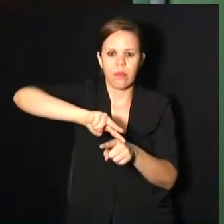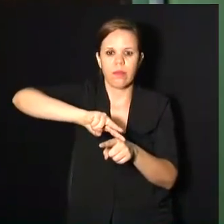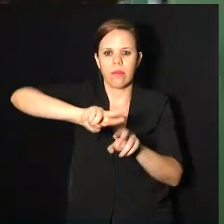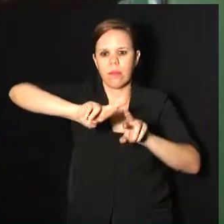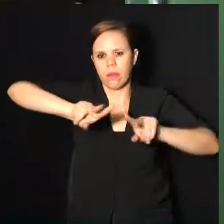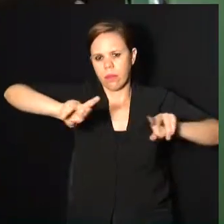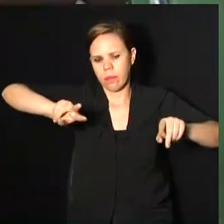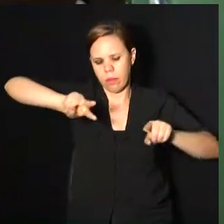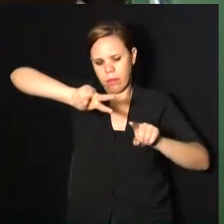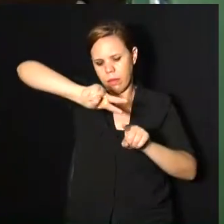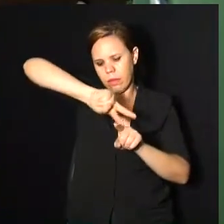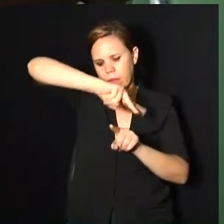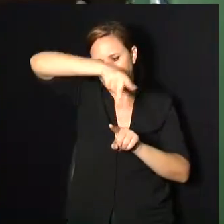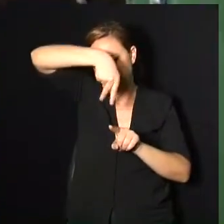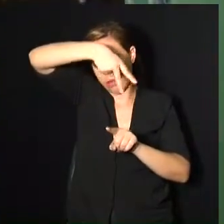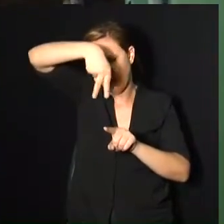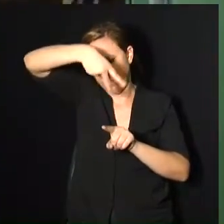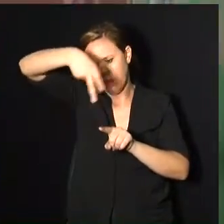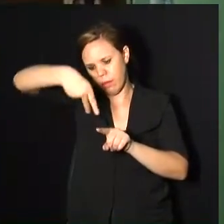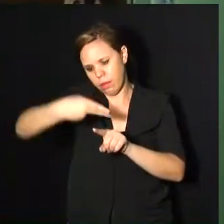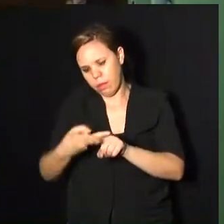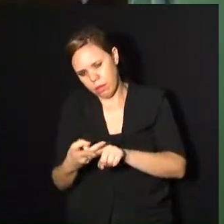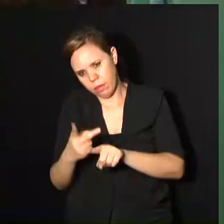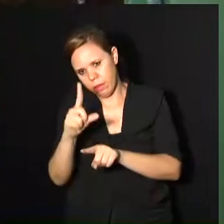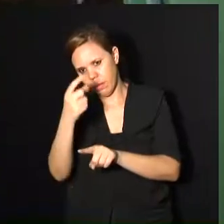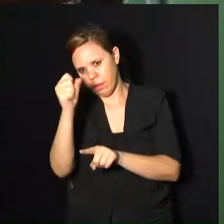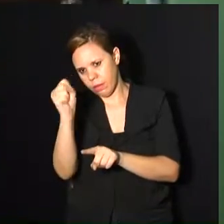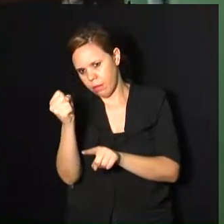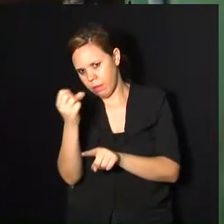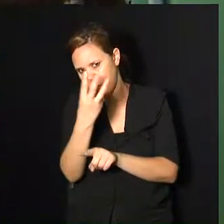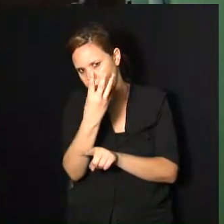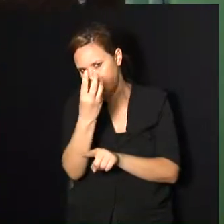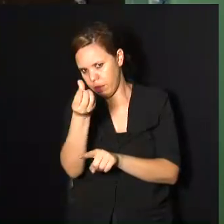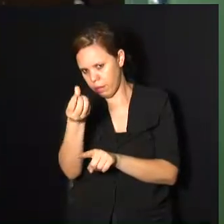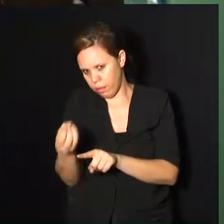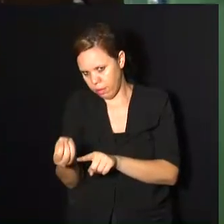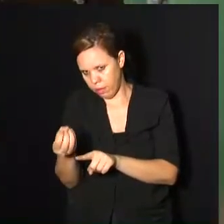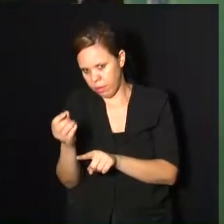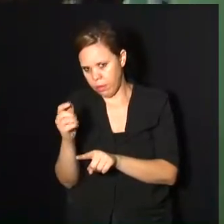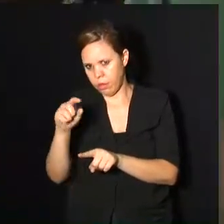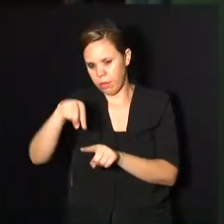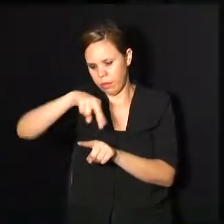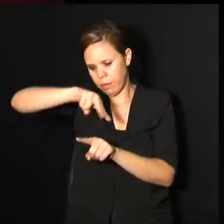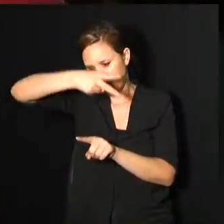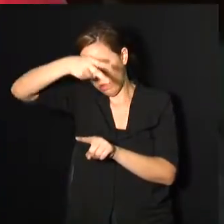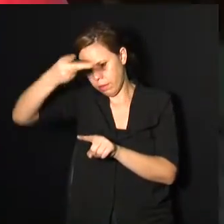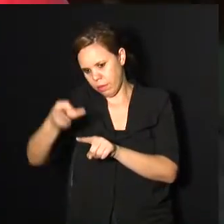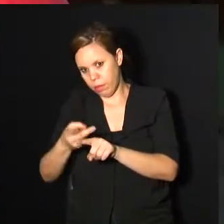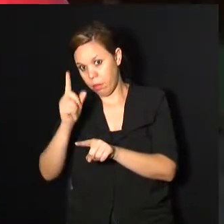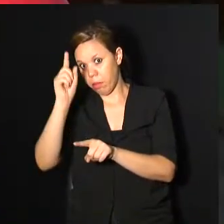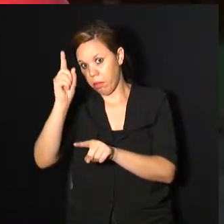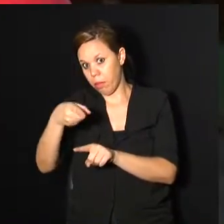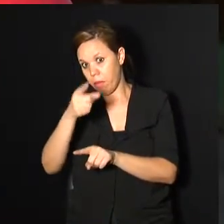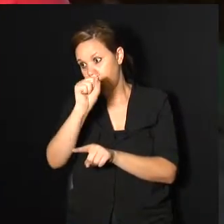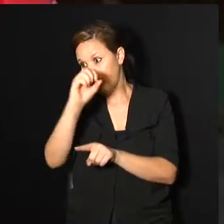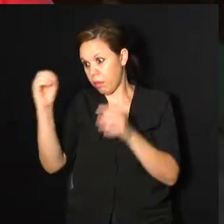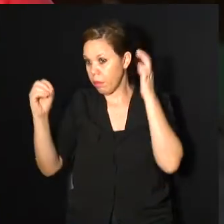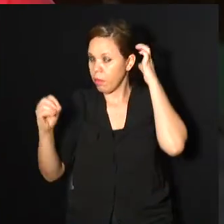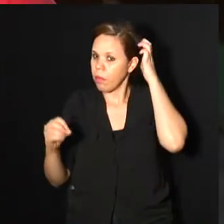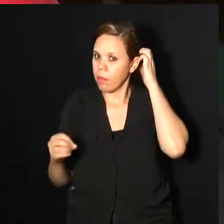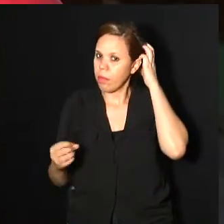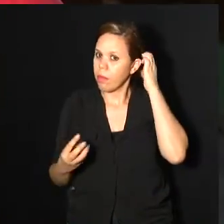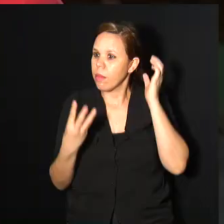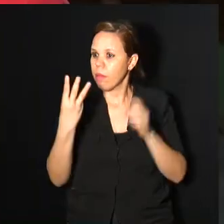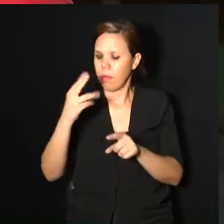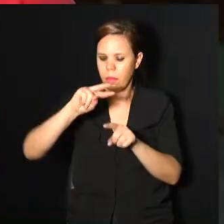de giro, de 180, 360. Já teve caso de 1080, que são